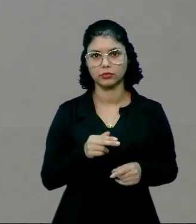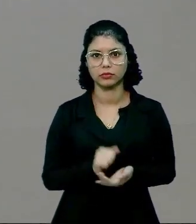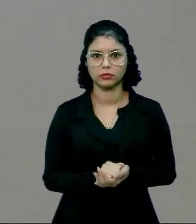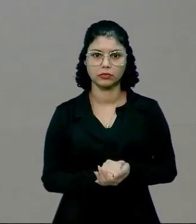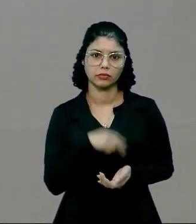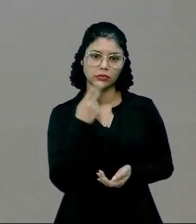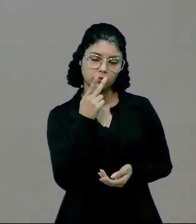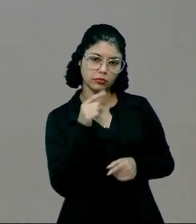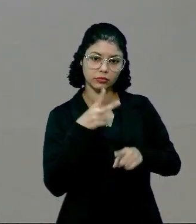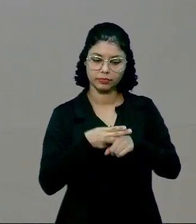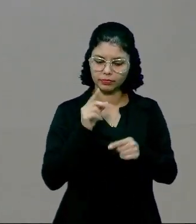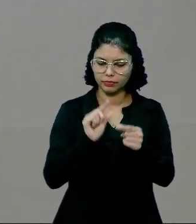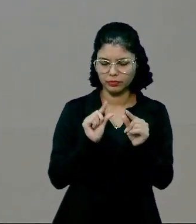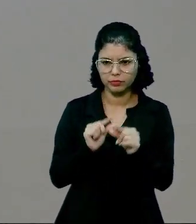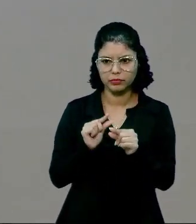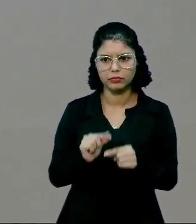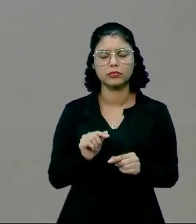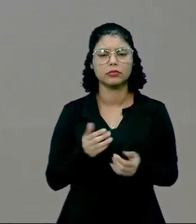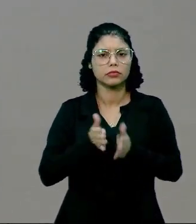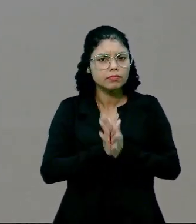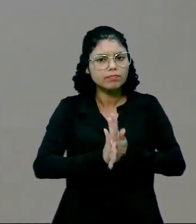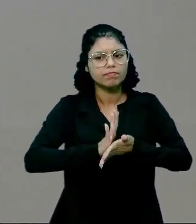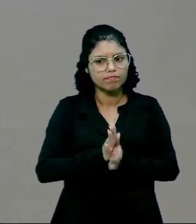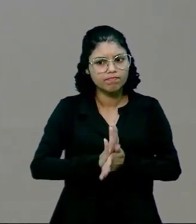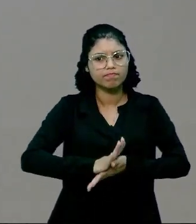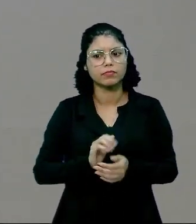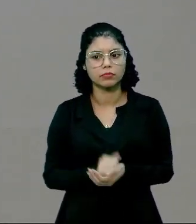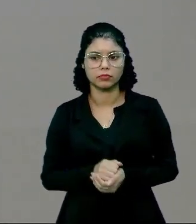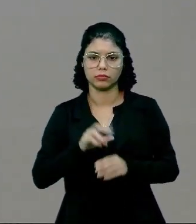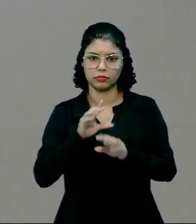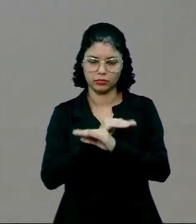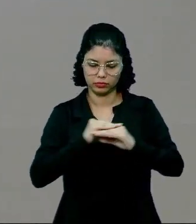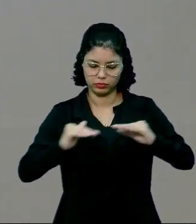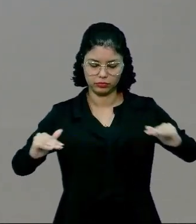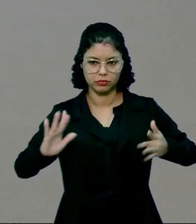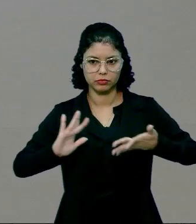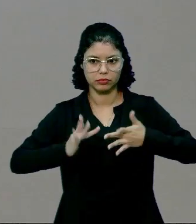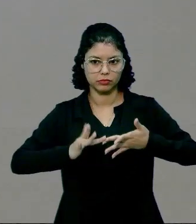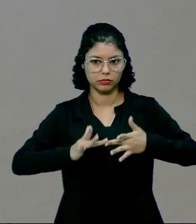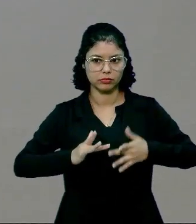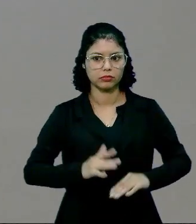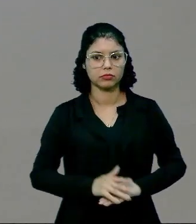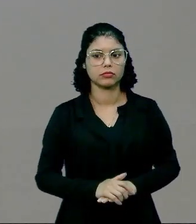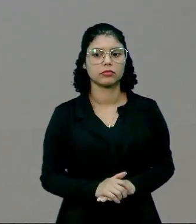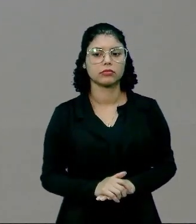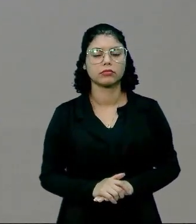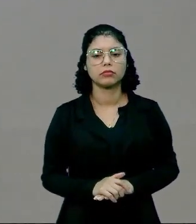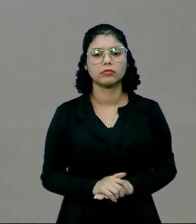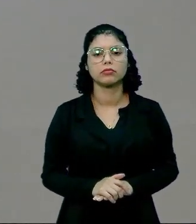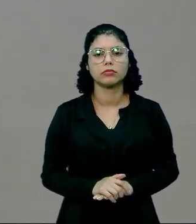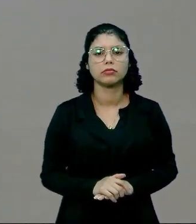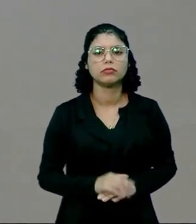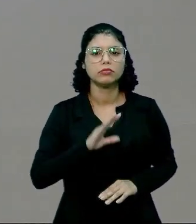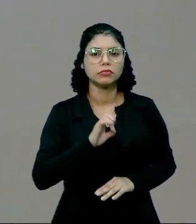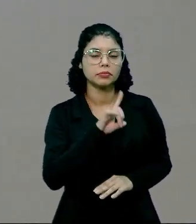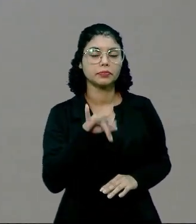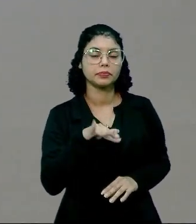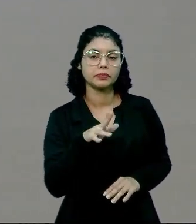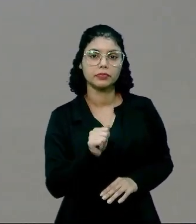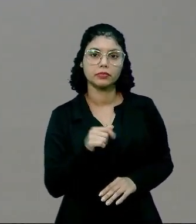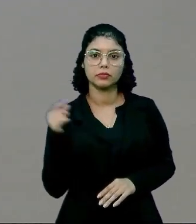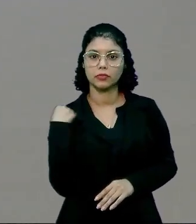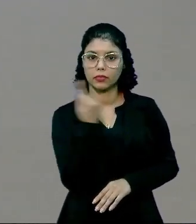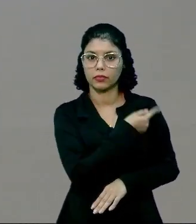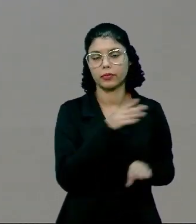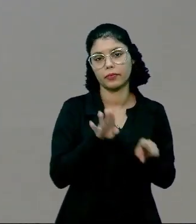eu estou falando em picotar en triturar eu estou falando em superfície de contato e quando se fala se enzimas